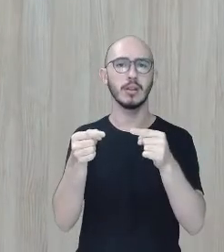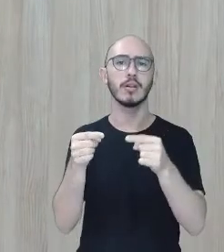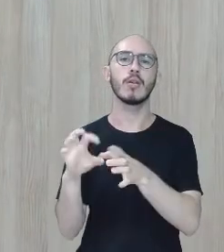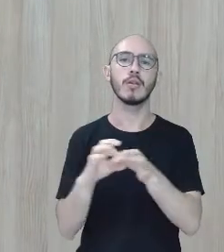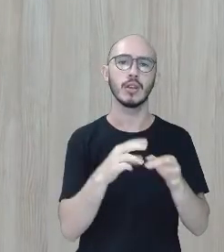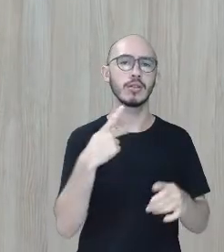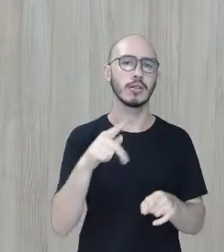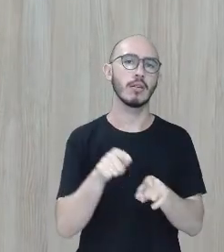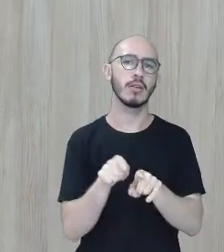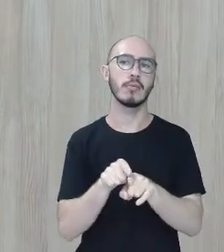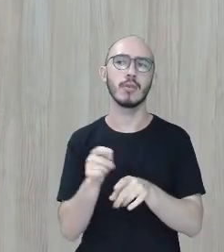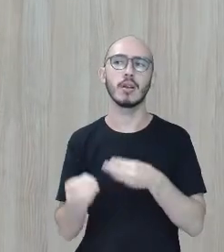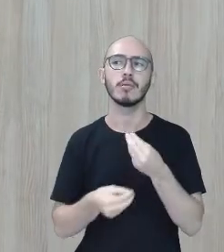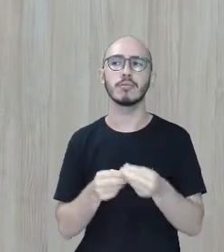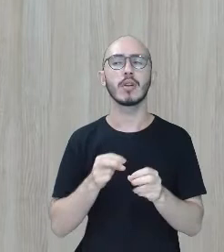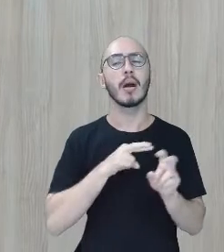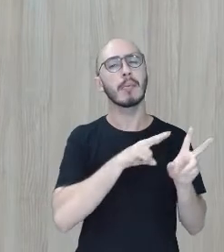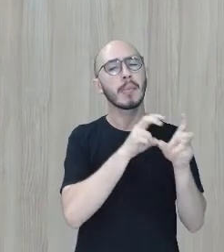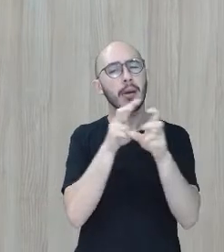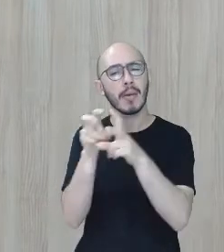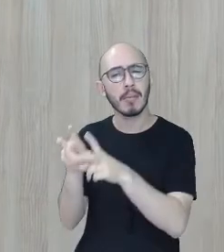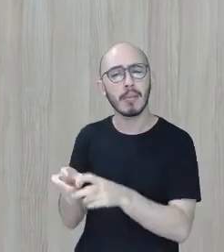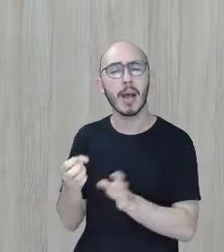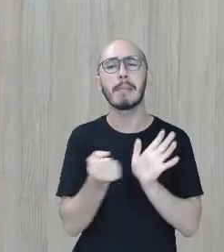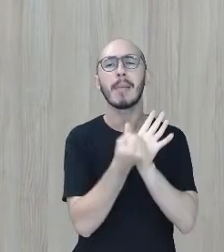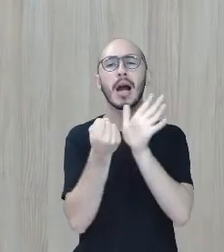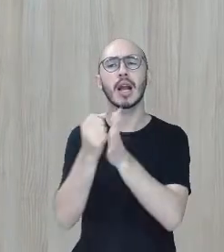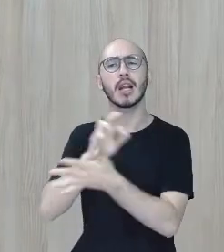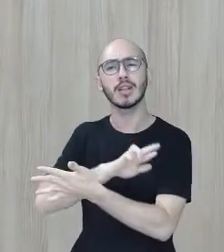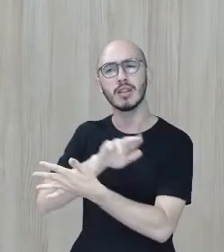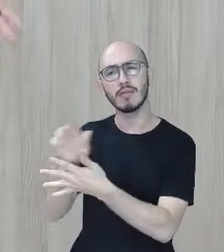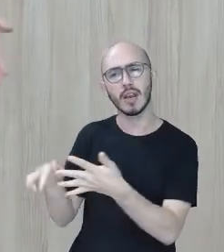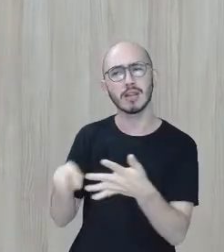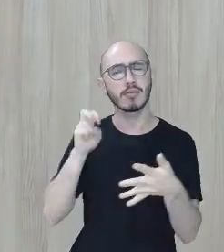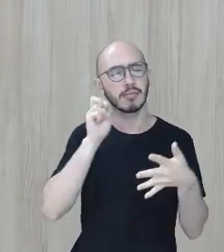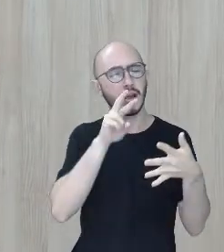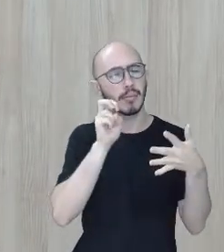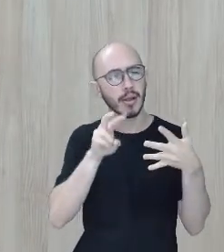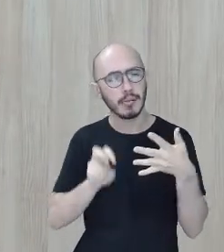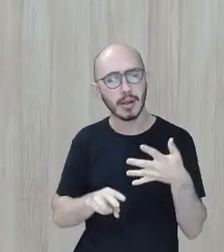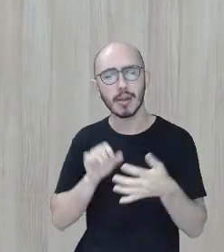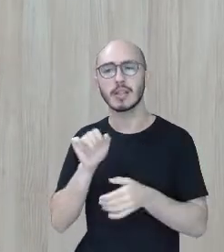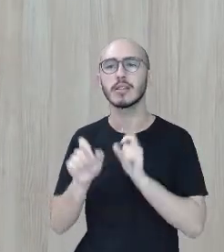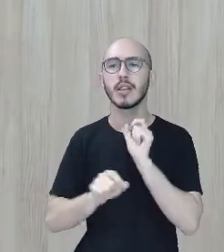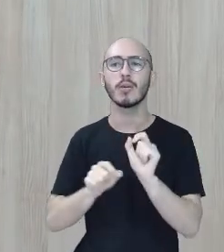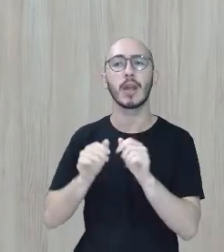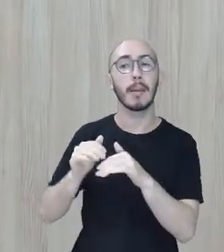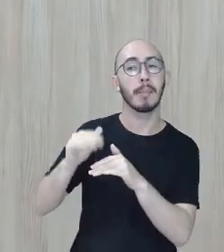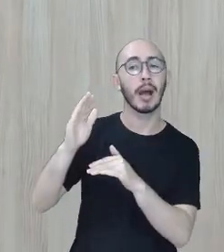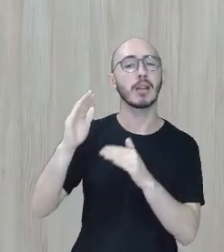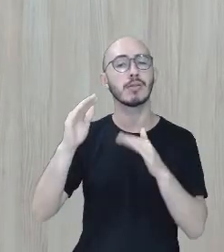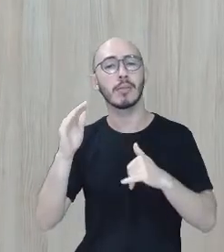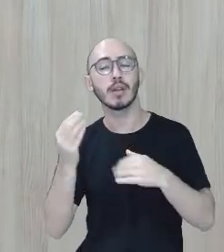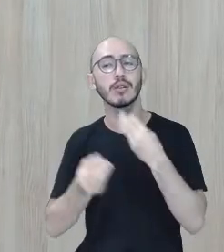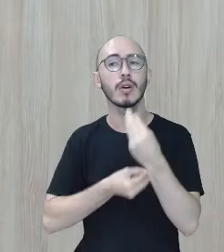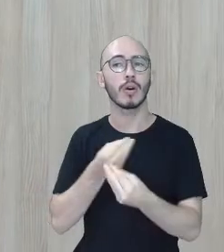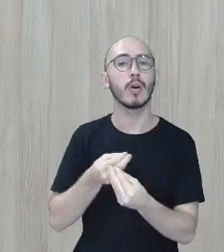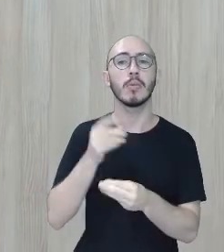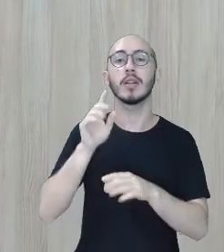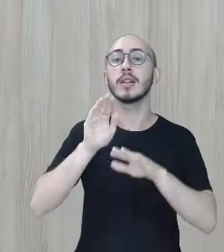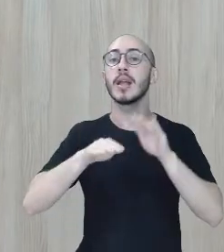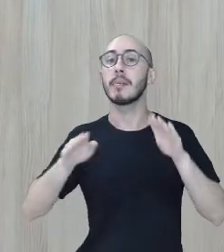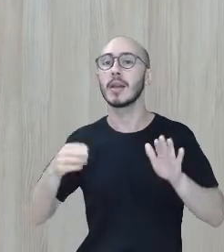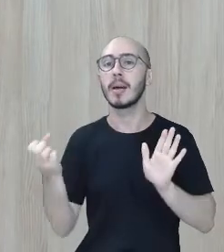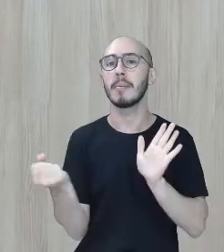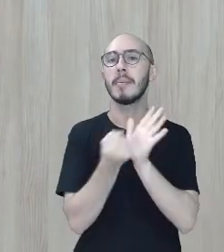em várias outras, várias marcas, se realmente ela vai consumir mais ou não, dependendo da marca e do modelo,